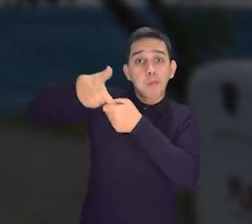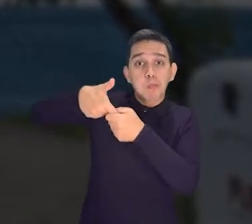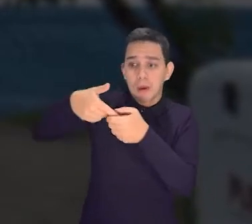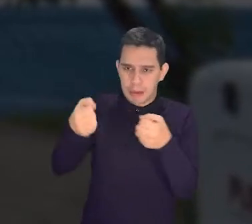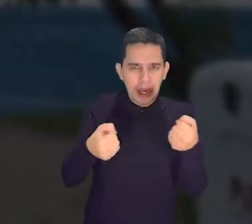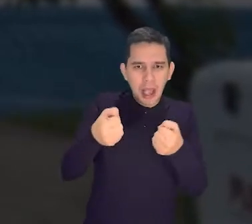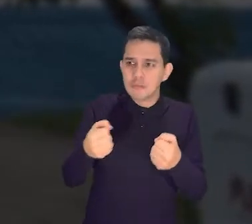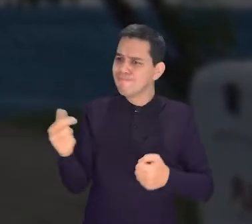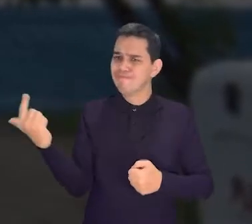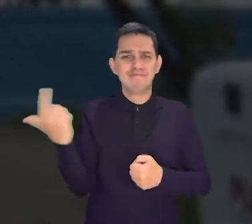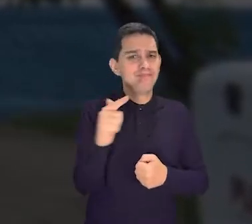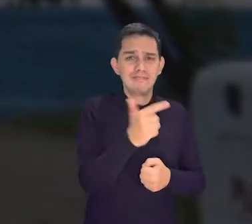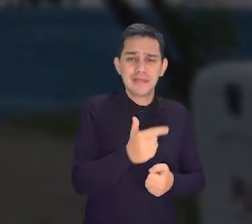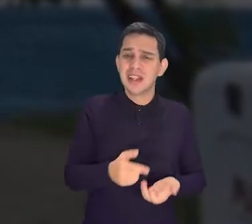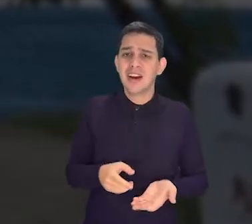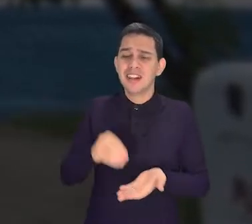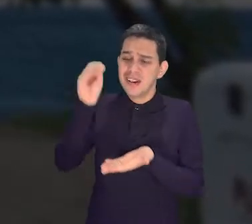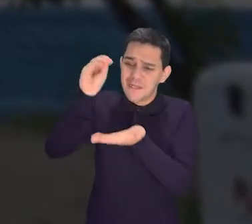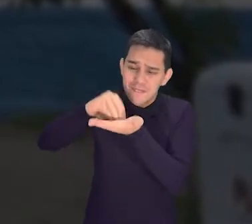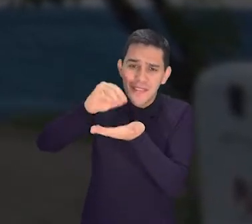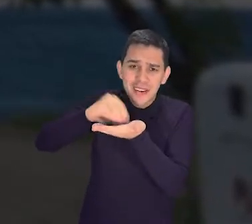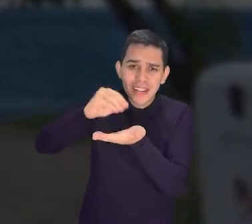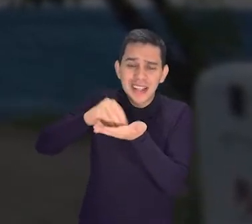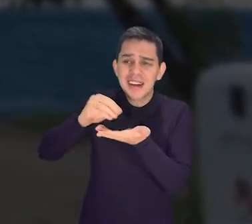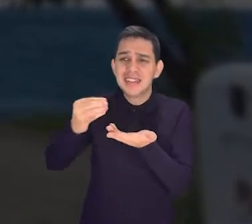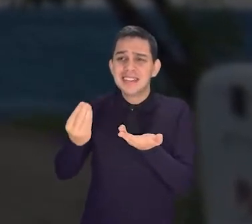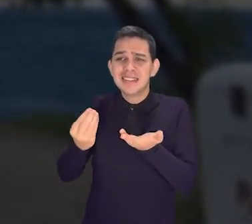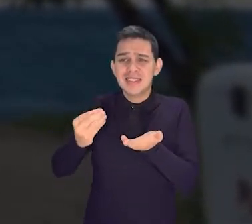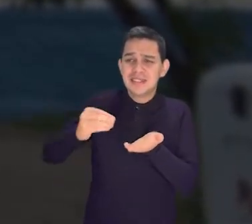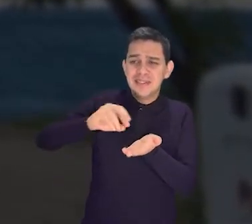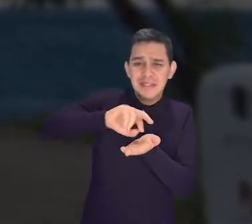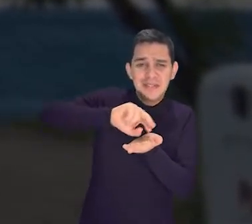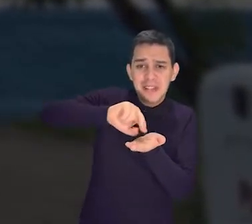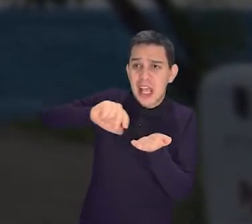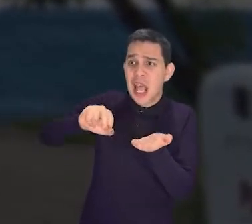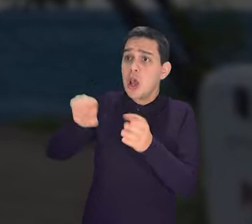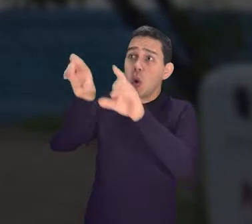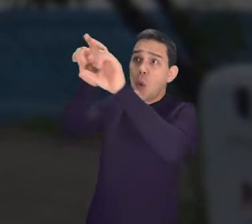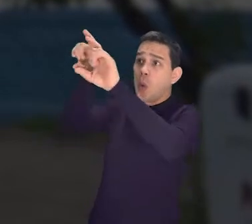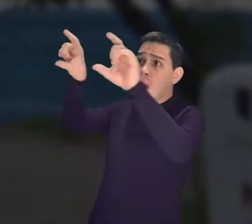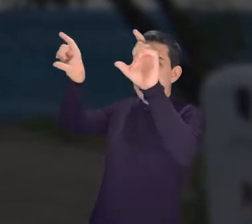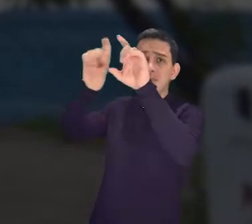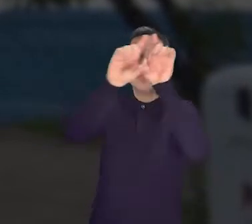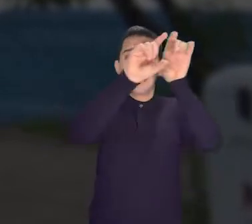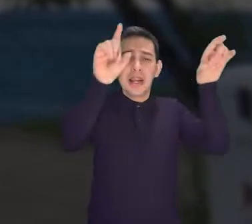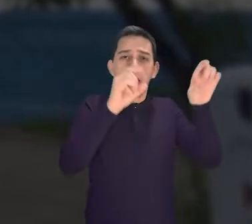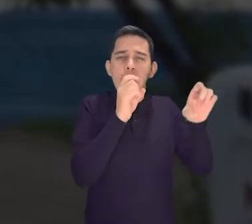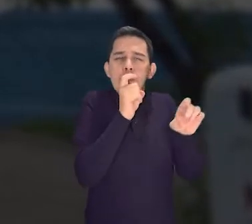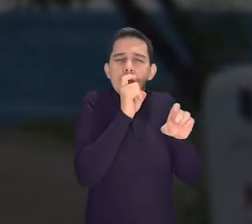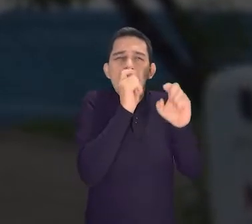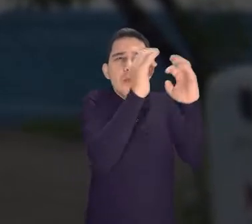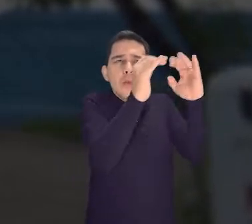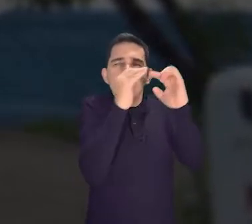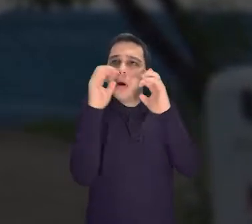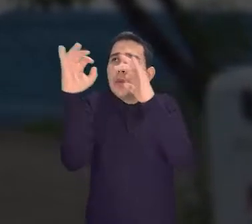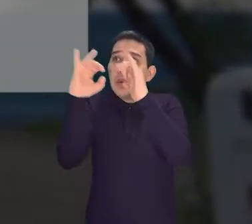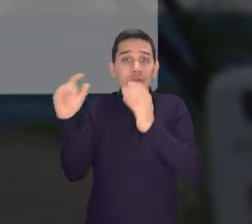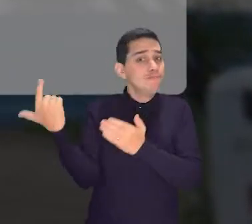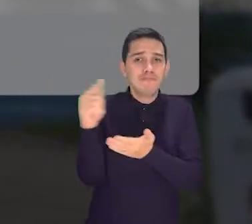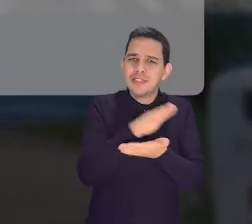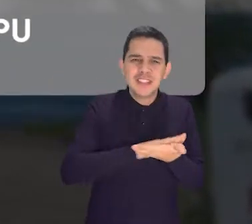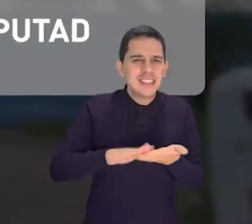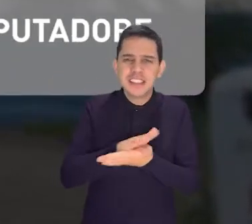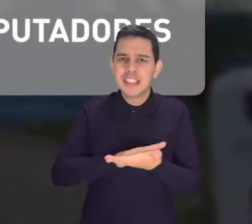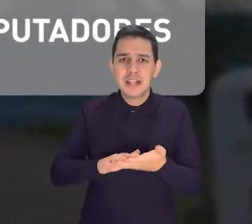falta do combustível, itens de aquisição de aparelhos de ar-condicionado, a parte